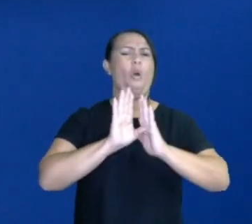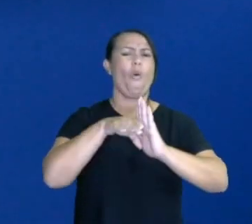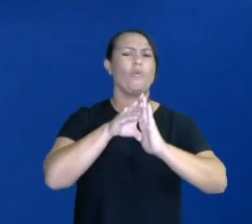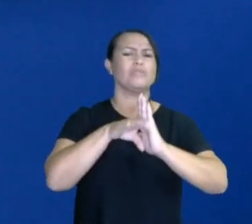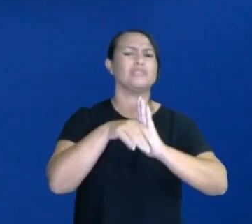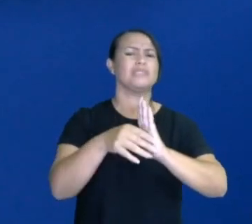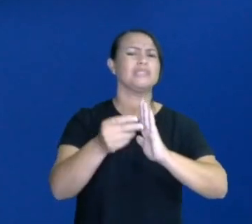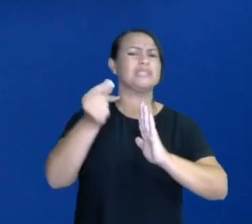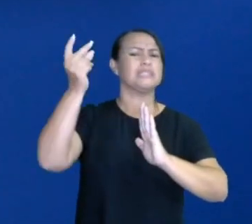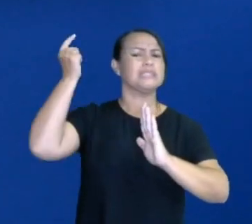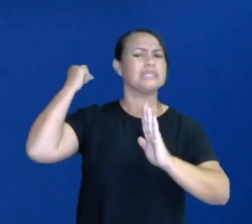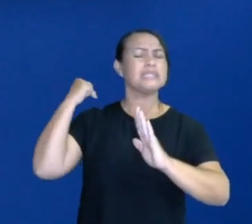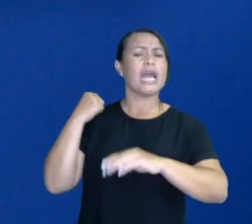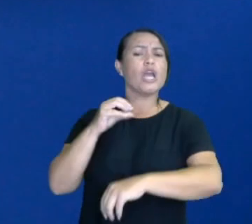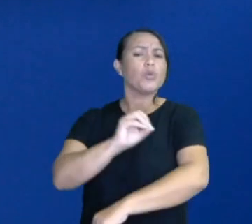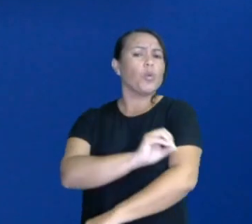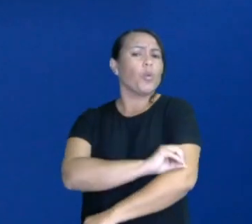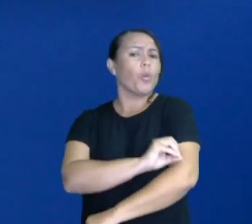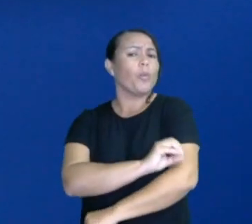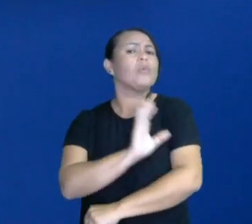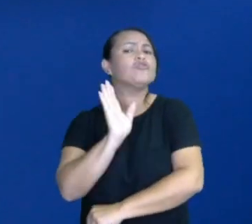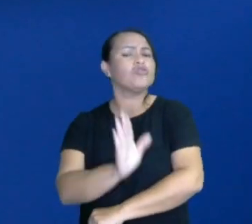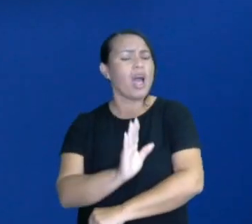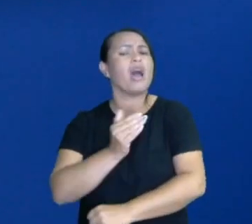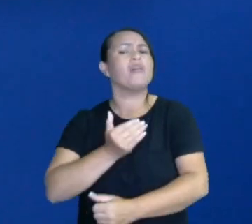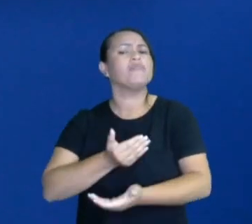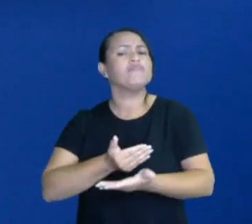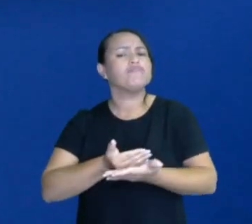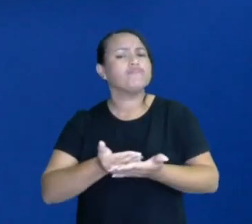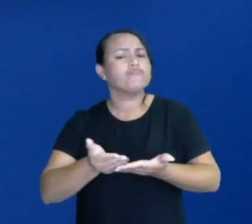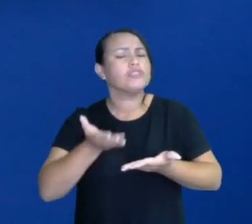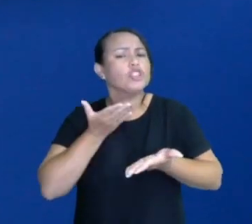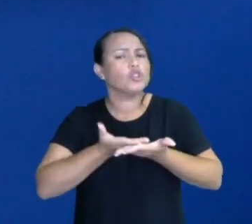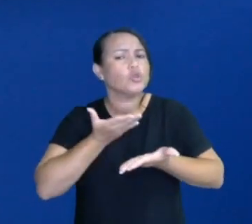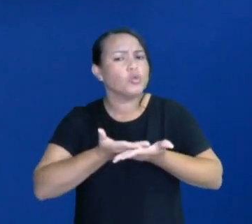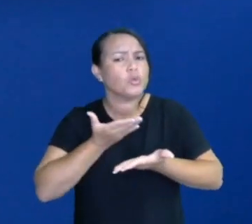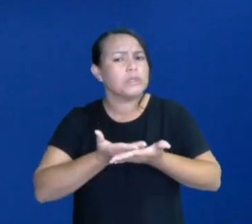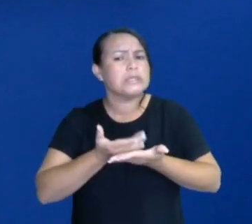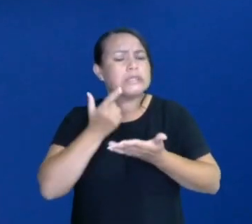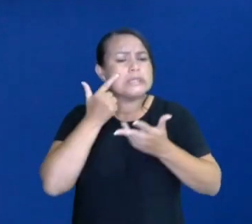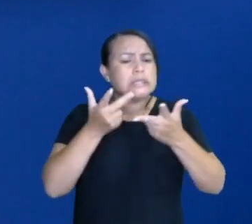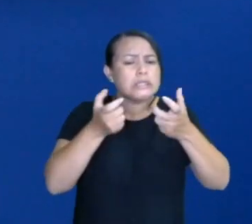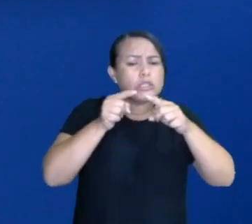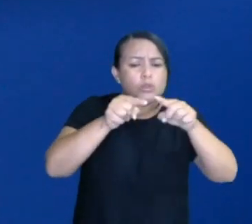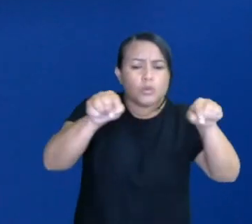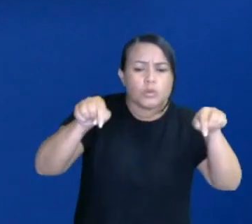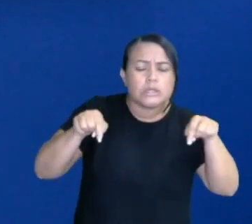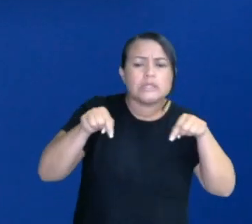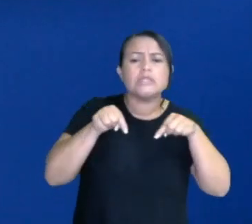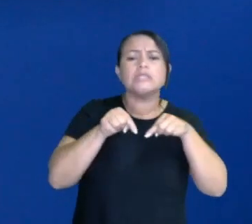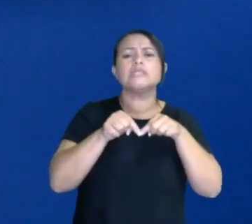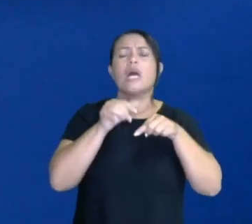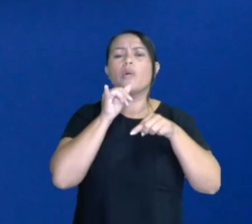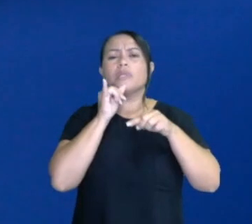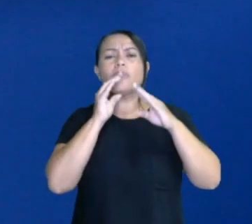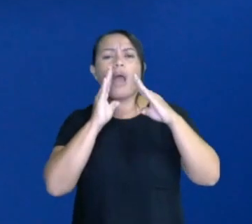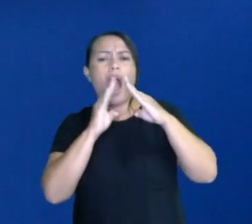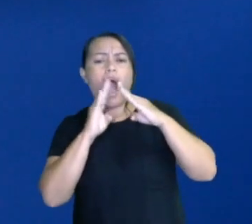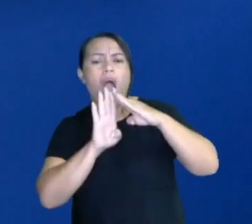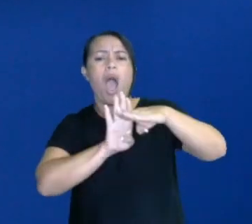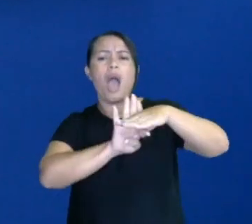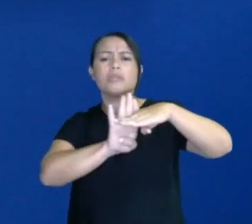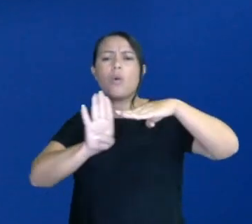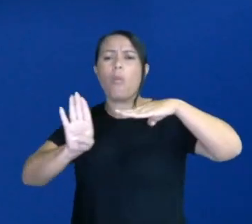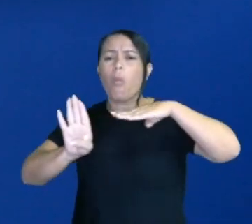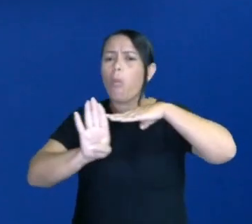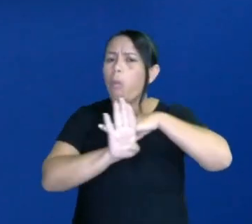desde do prezinho, então a gente já vai estudando os espaços, a sala, a casa, o bairro.